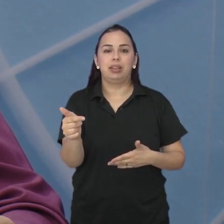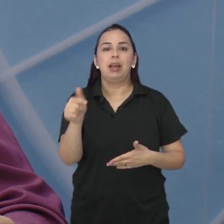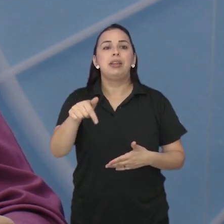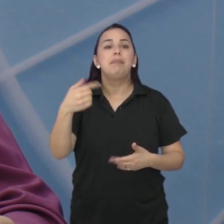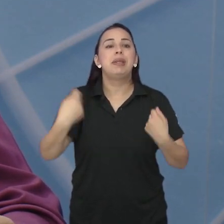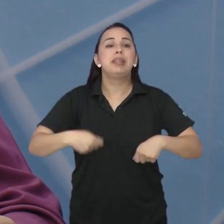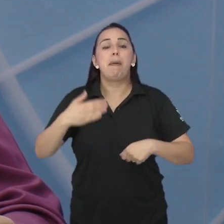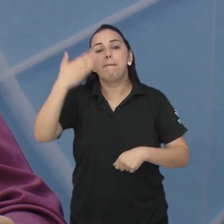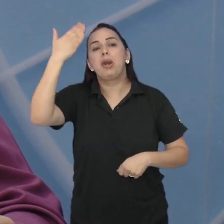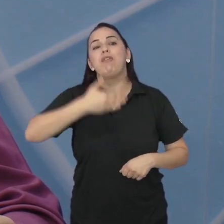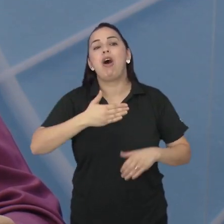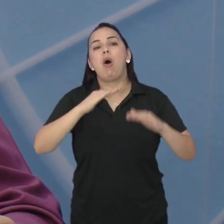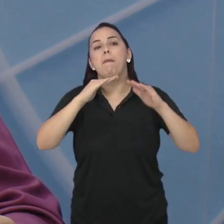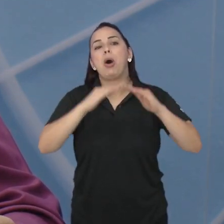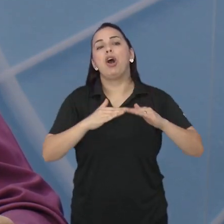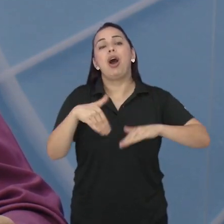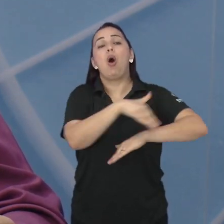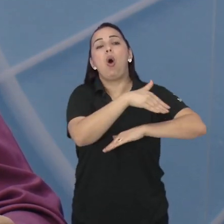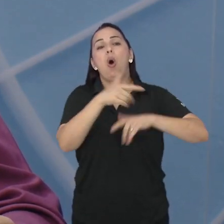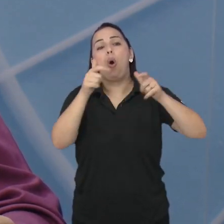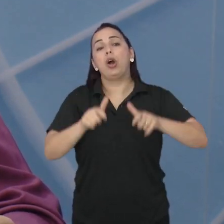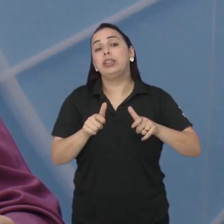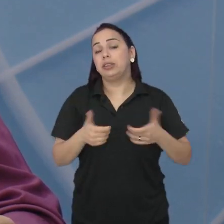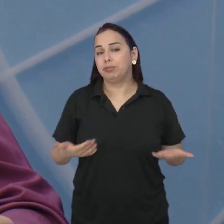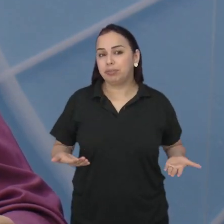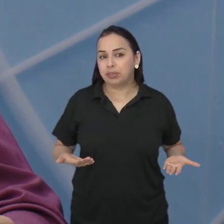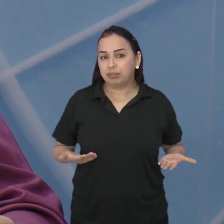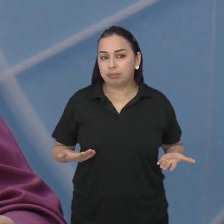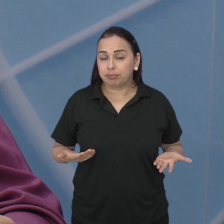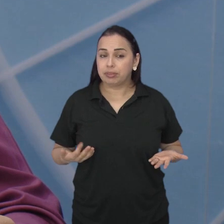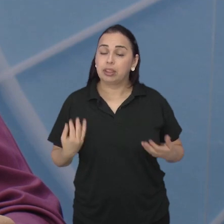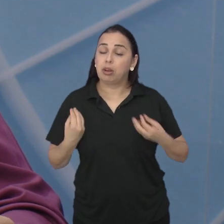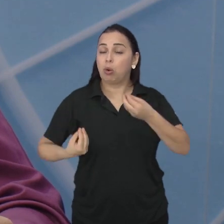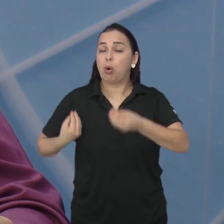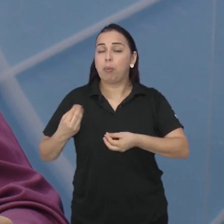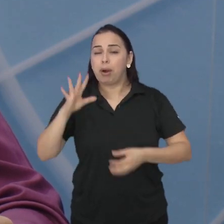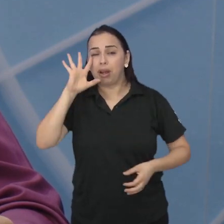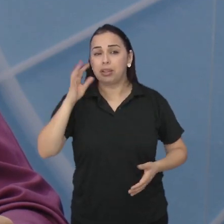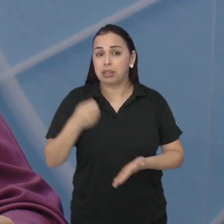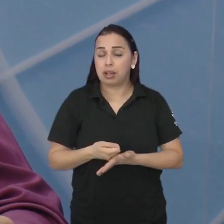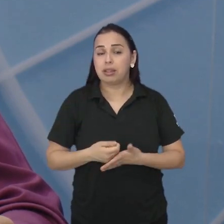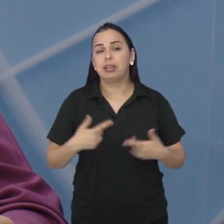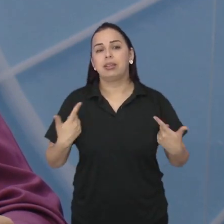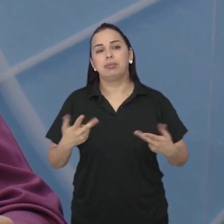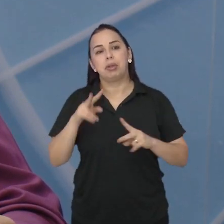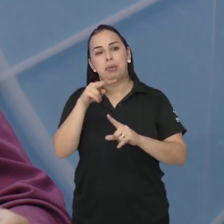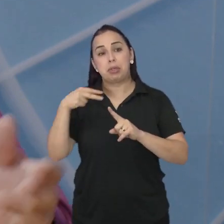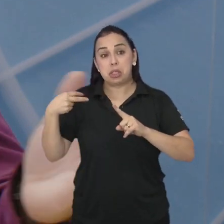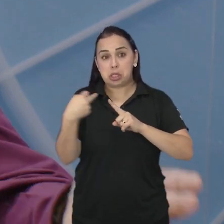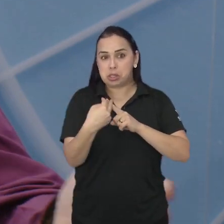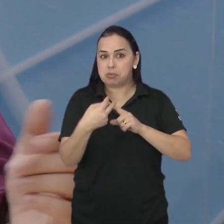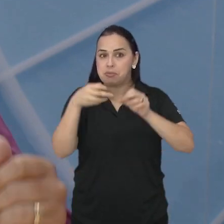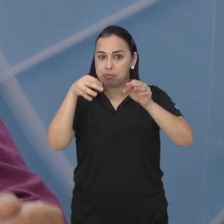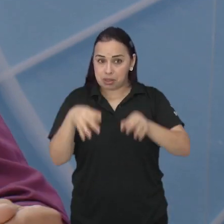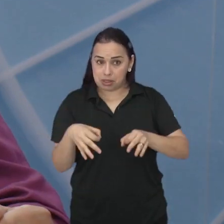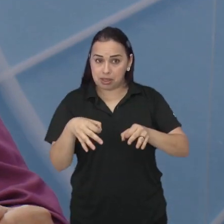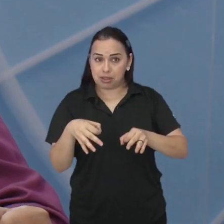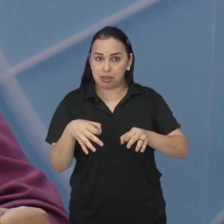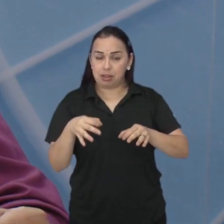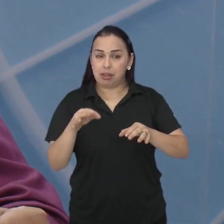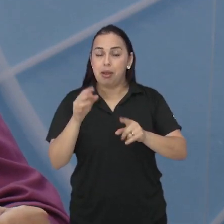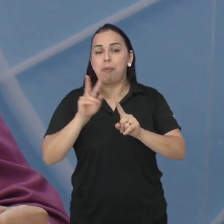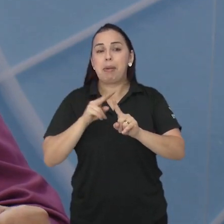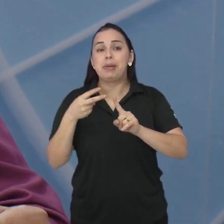onde você mora. E aí? Como que faz isso? Como que resolve? Então a gente tem que ter um olhar, né, como você mesmo falou,